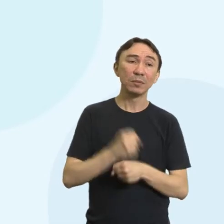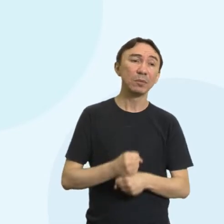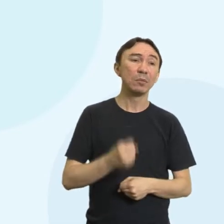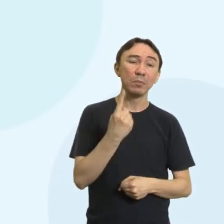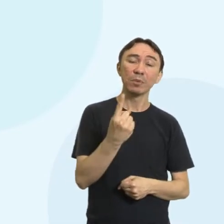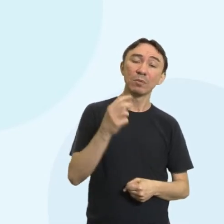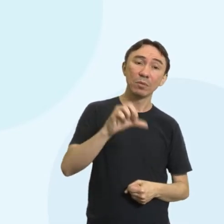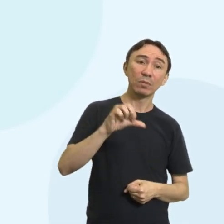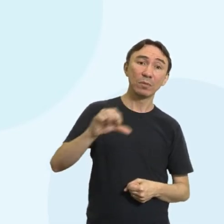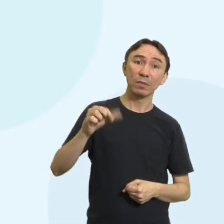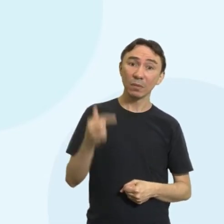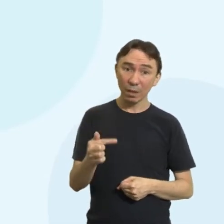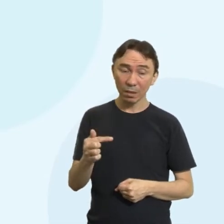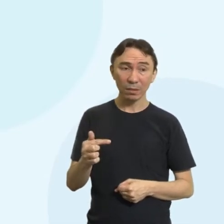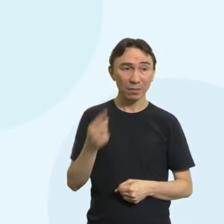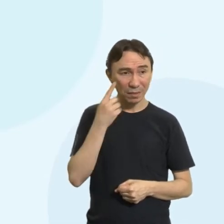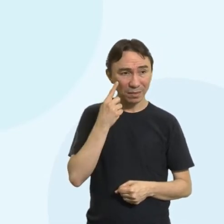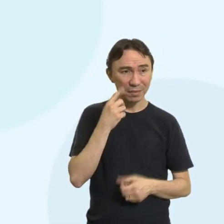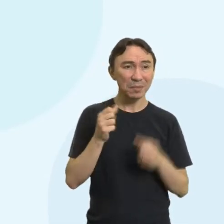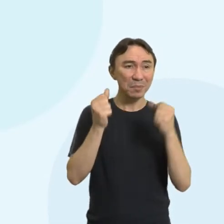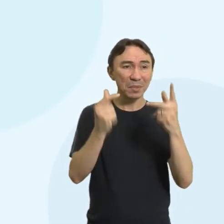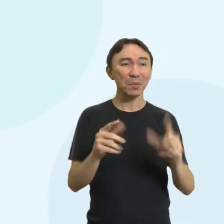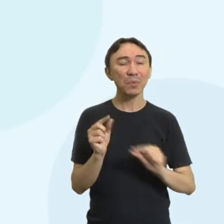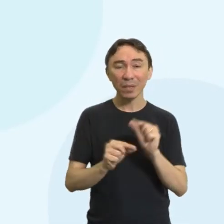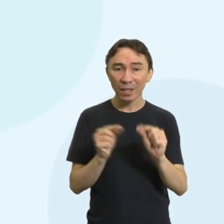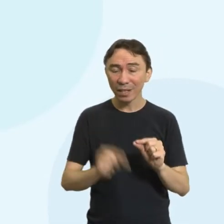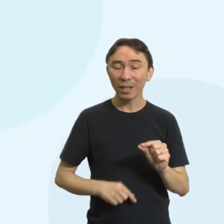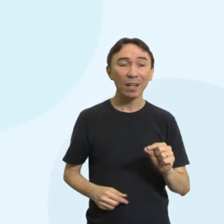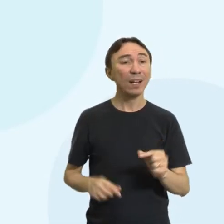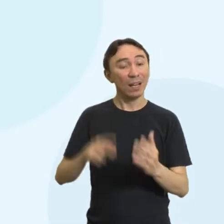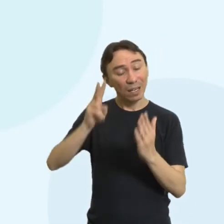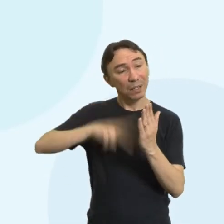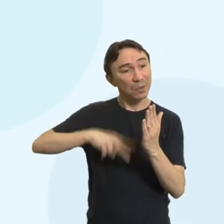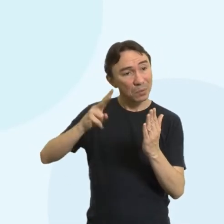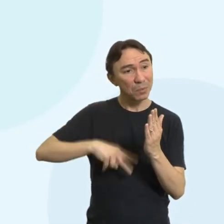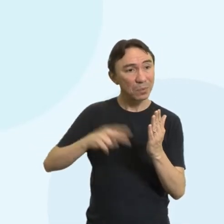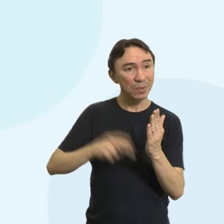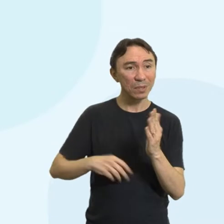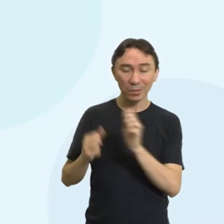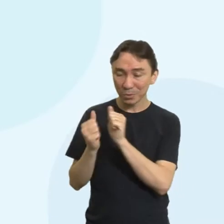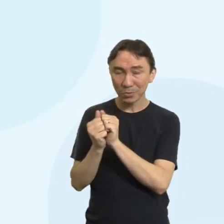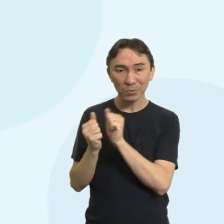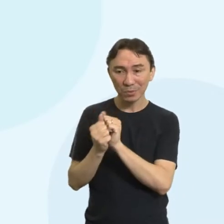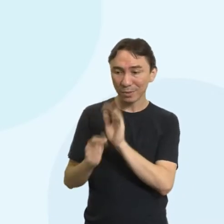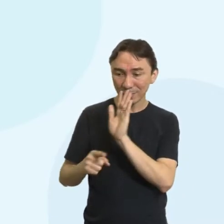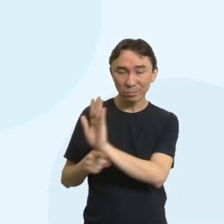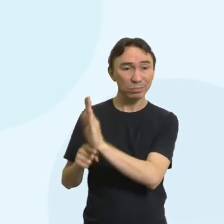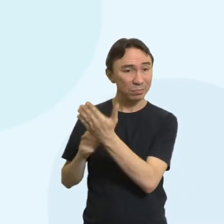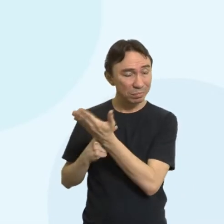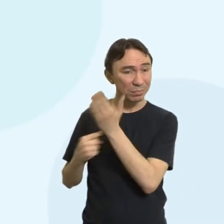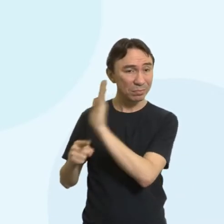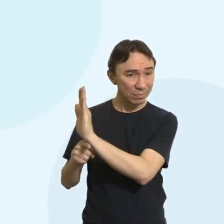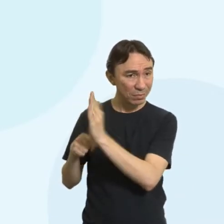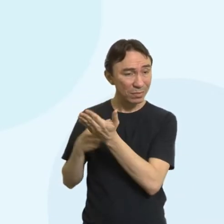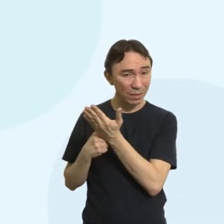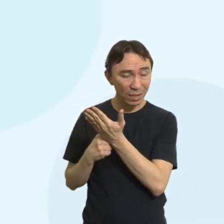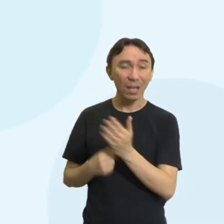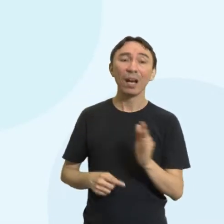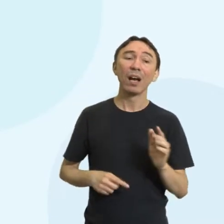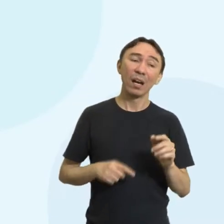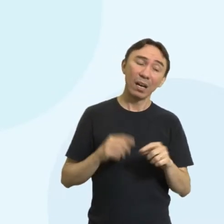leitura compartilhada ou leitura colaborativa ela já aparece como uma importante ferramenta para o professor e para os estudantes